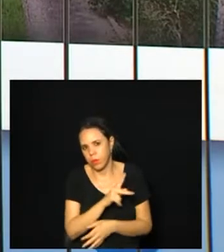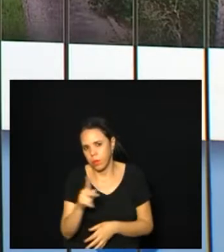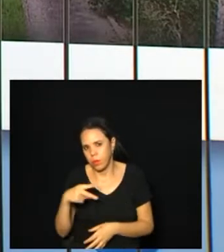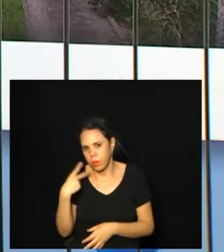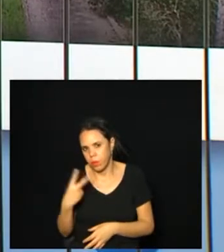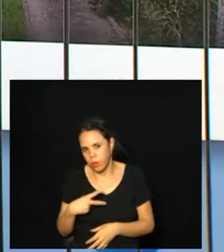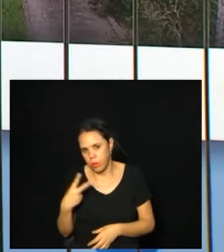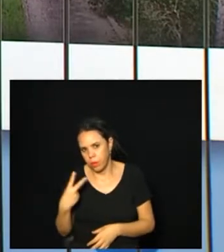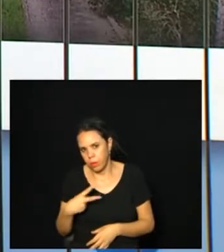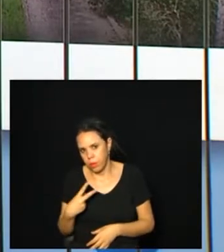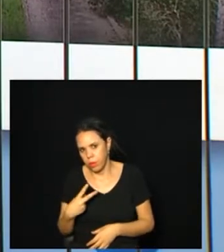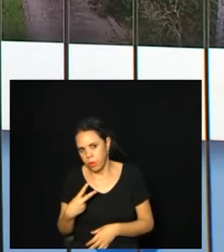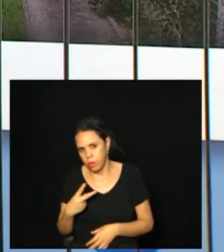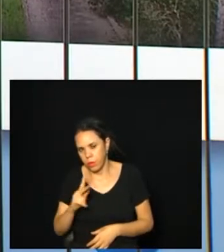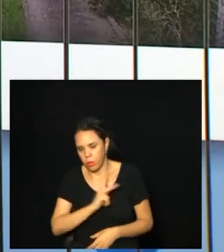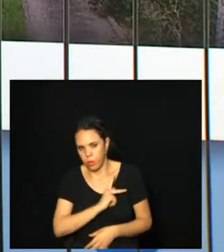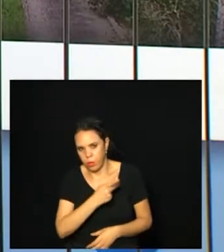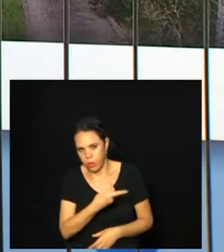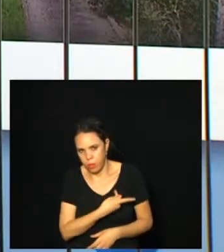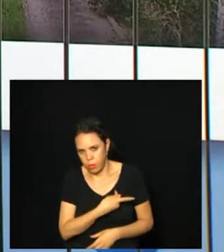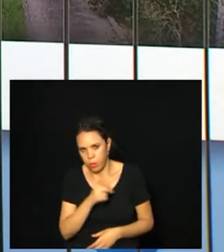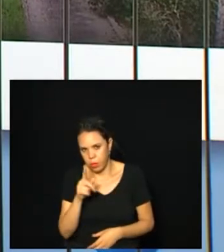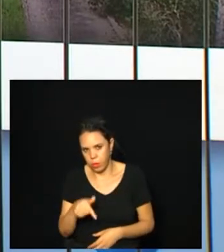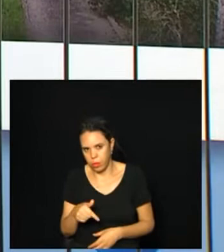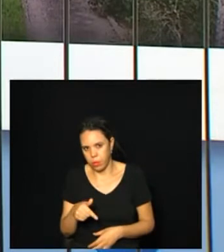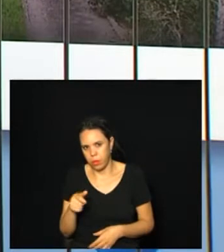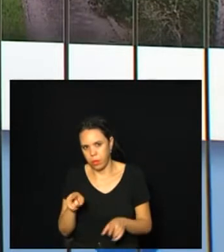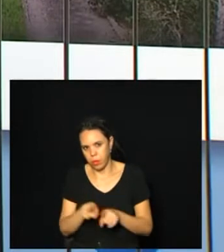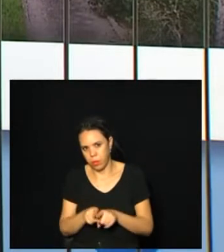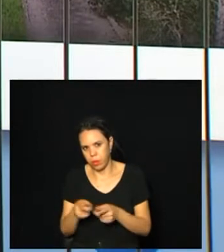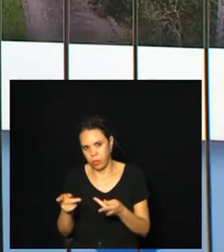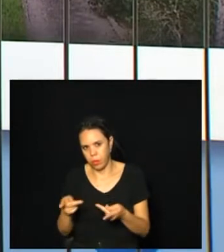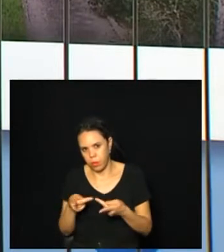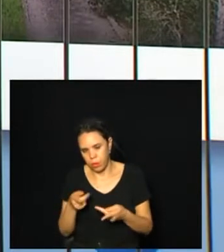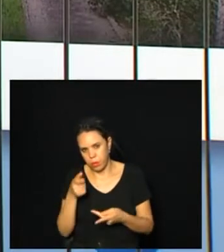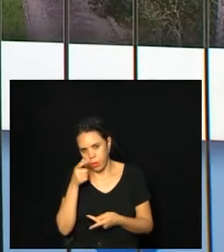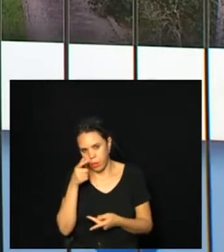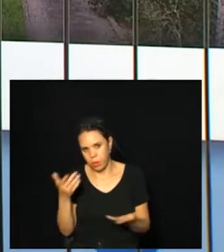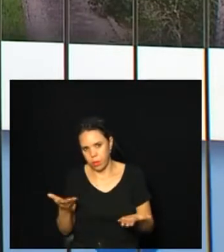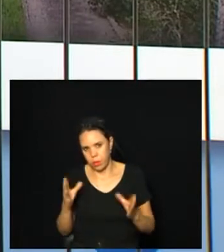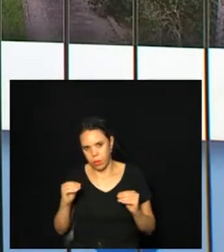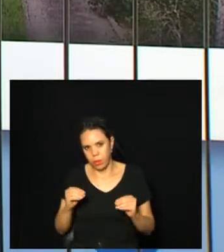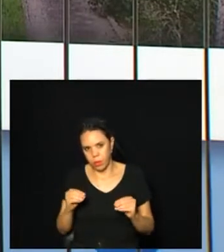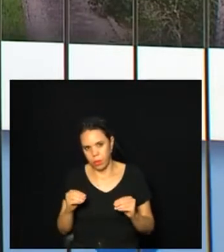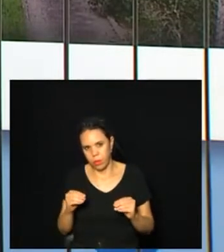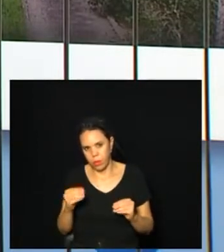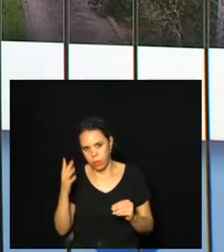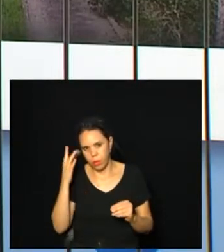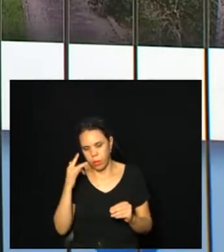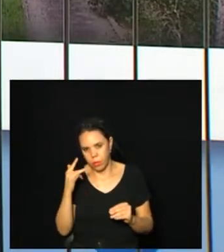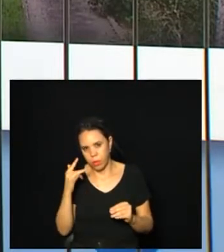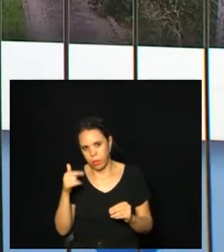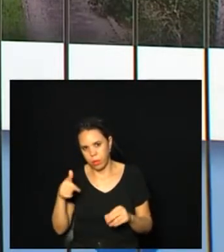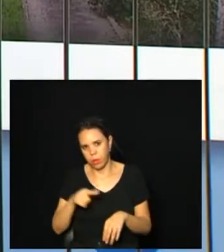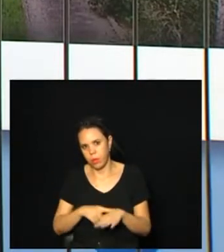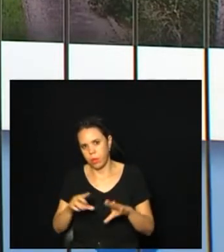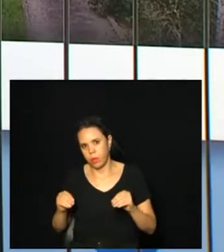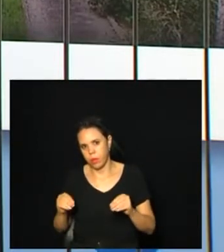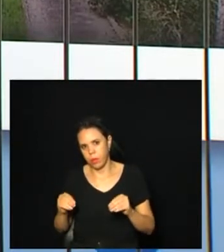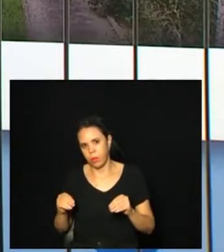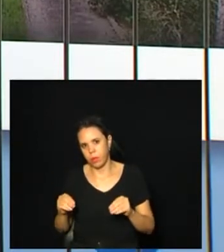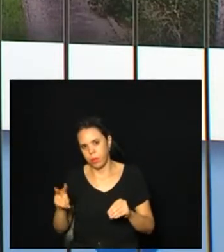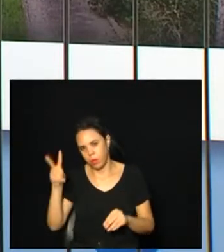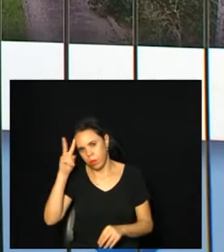pelo vereador Paulo Haddad. E aí você também está convidado, então, hoje à noite, amanhã às 7 horas da noite,